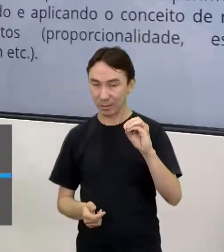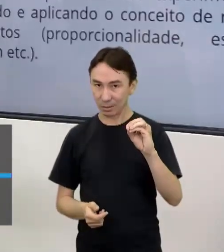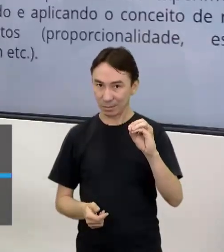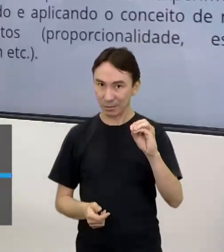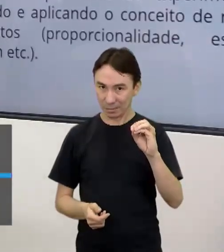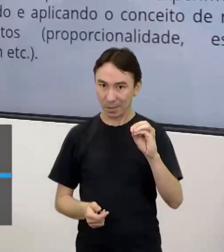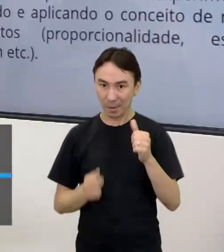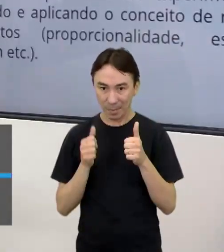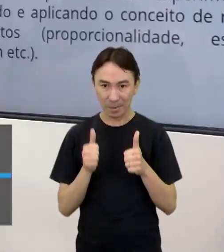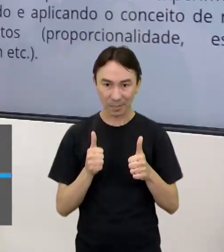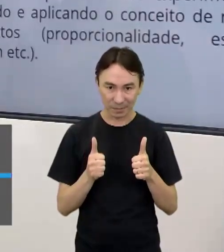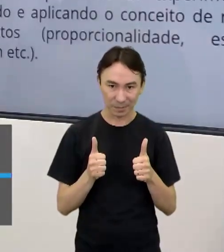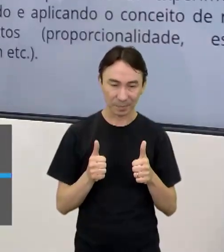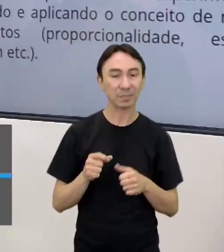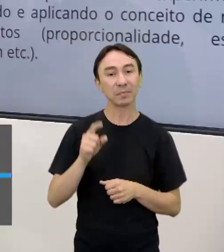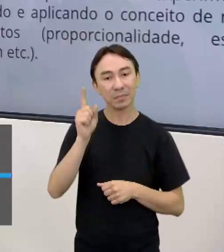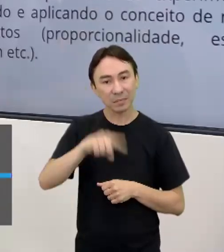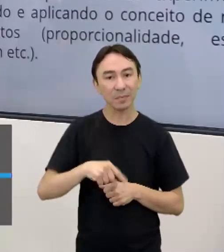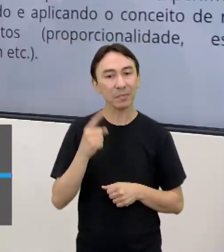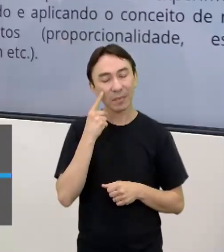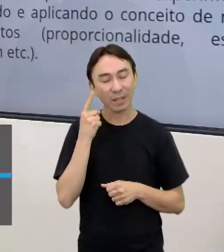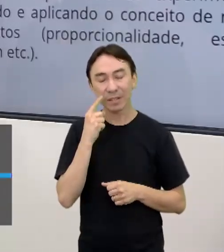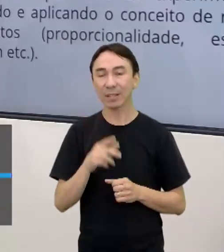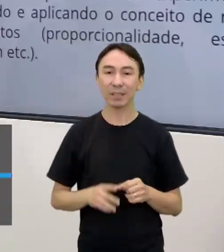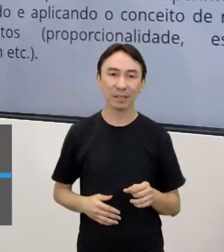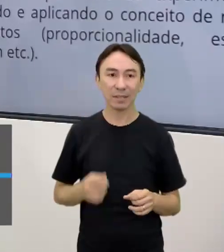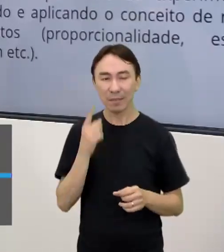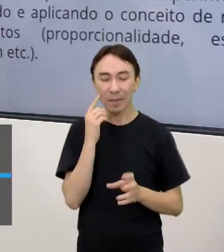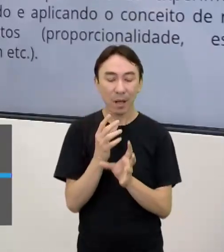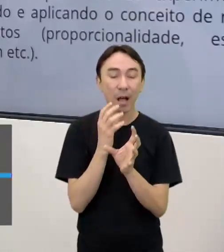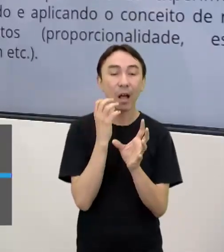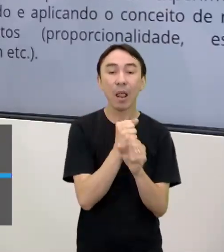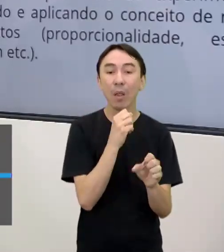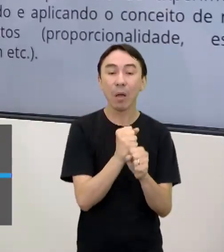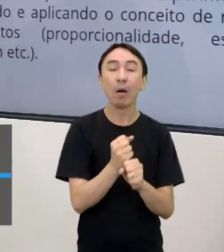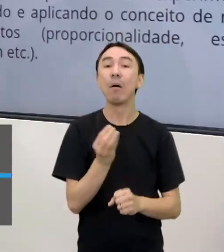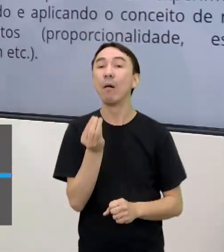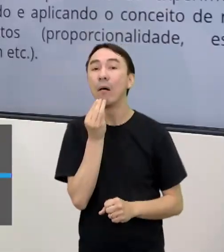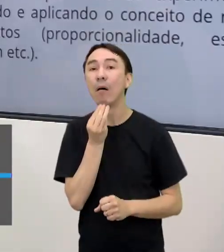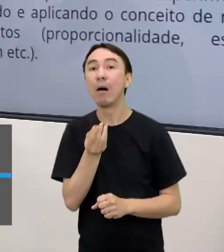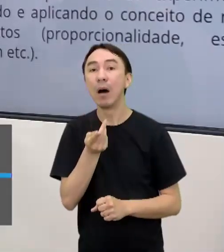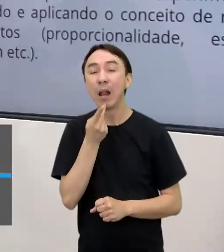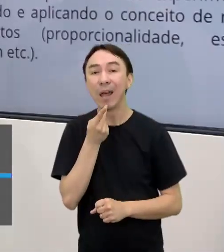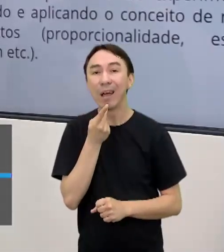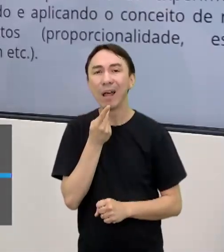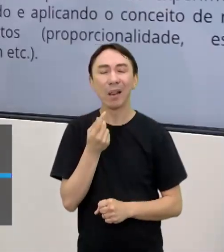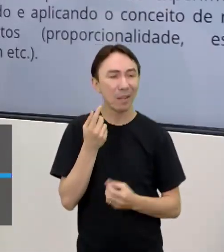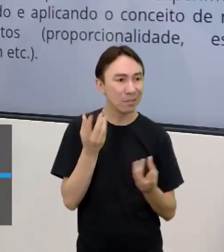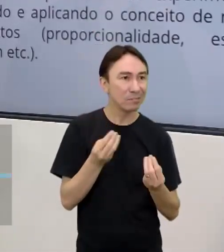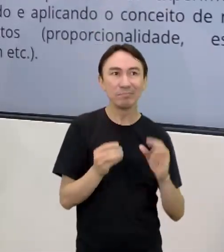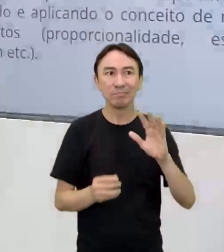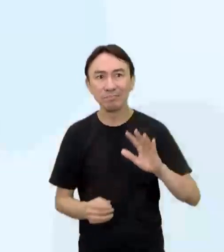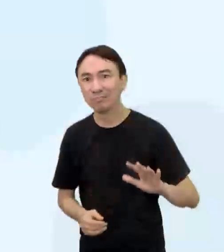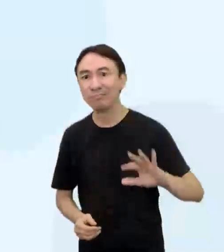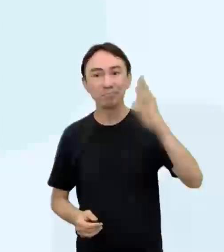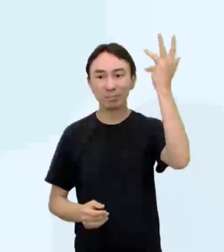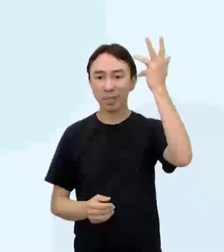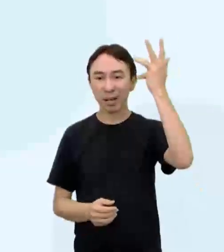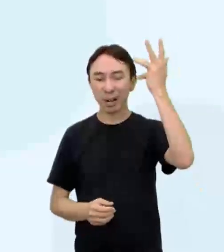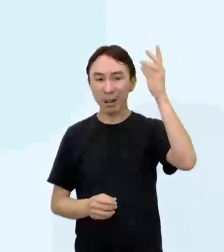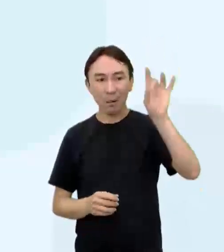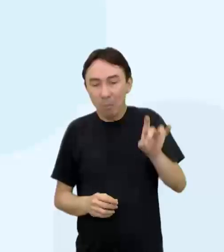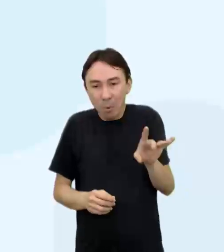gente já começa com isso, né? Que é calcular a probabilidade de um evento aleatório, expressando-a por número racional,